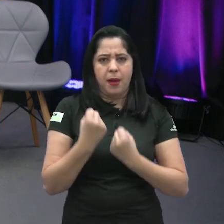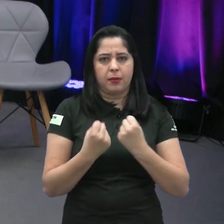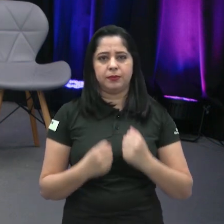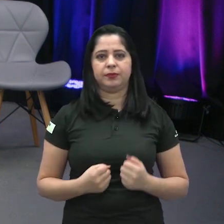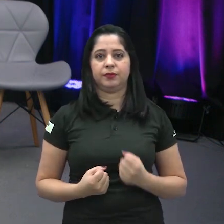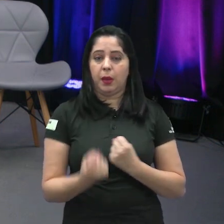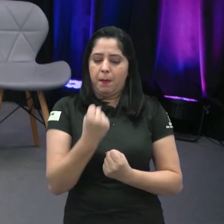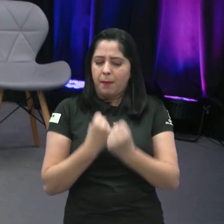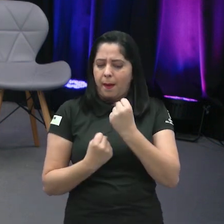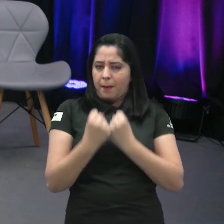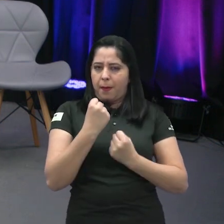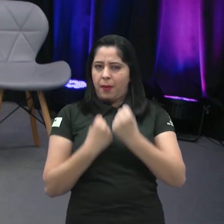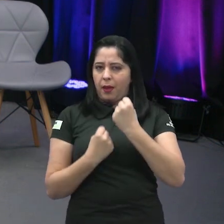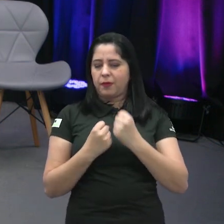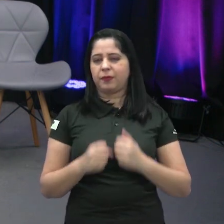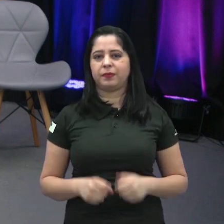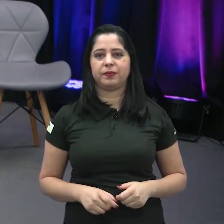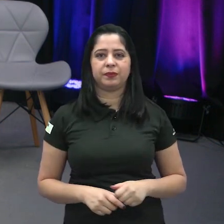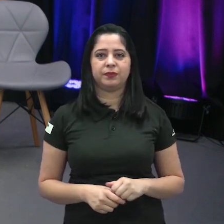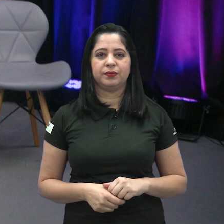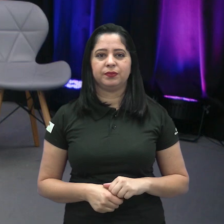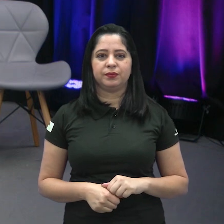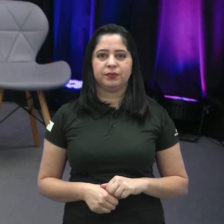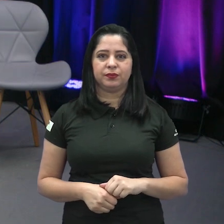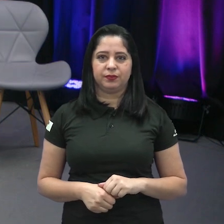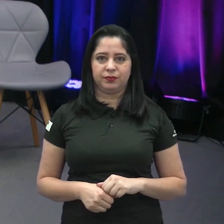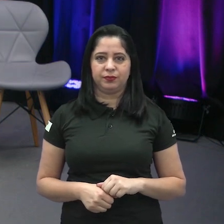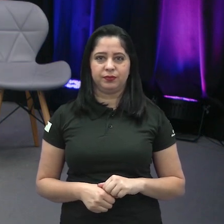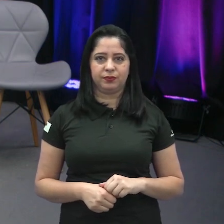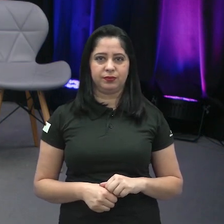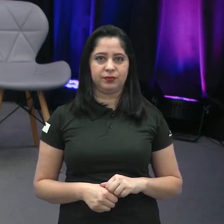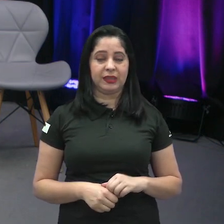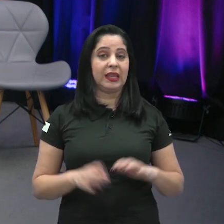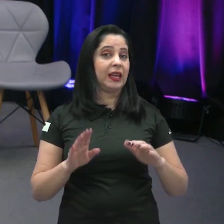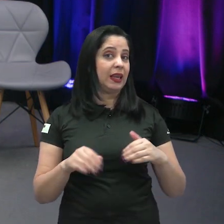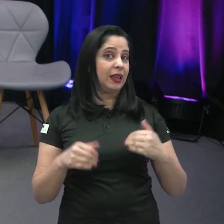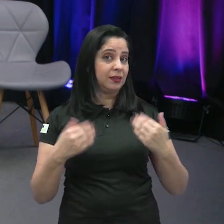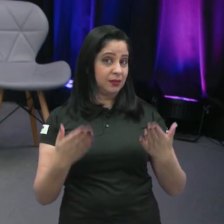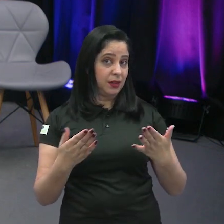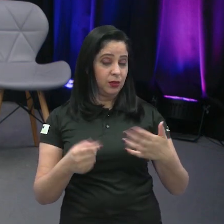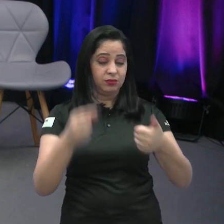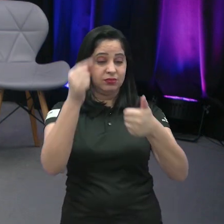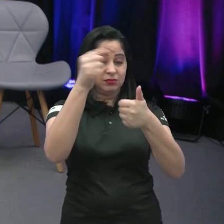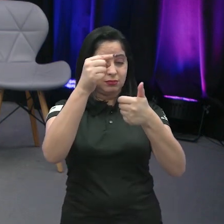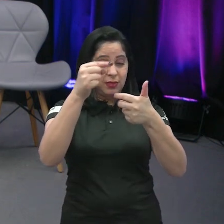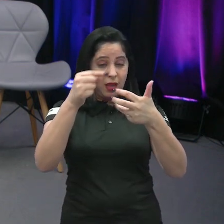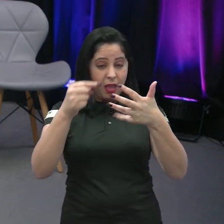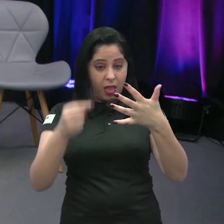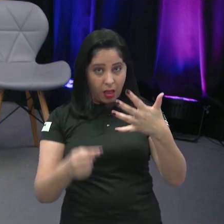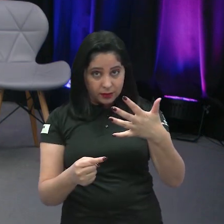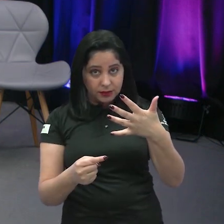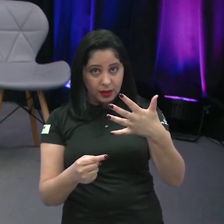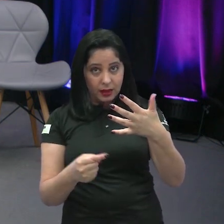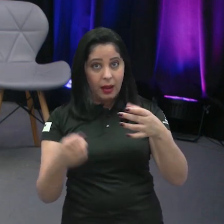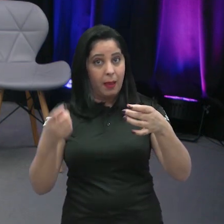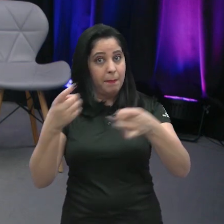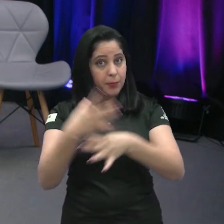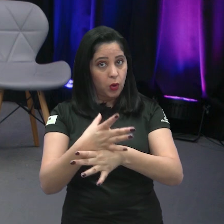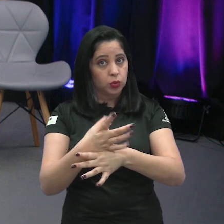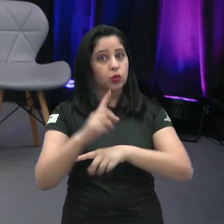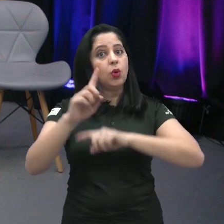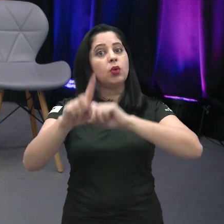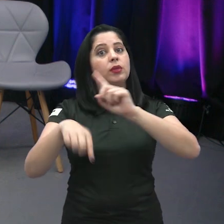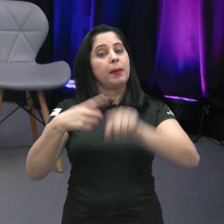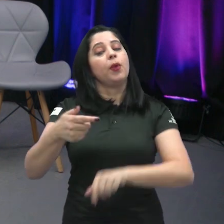corridinha, frente, costas. Nessa série completa que eu te passei, você vai repetir